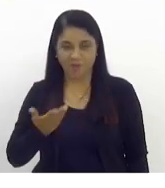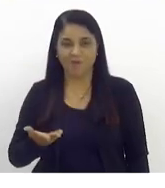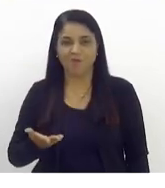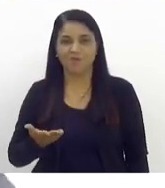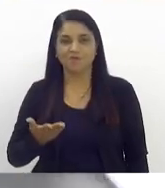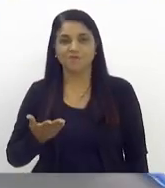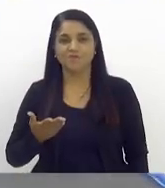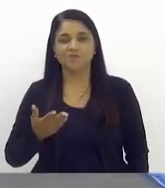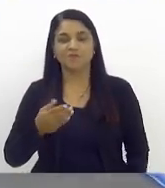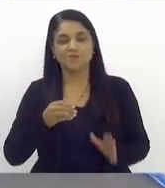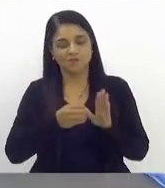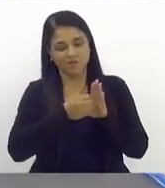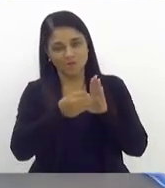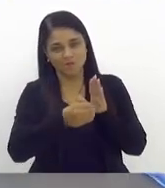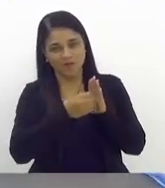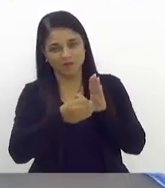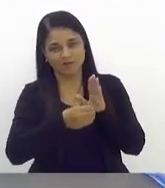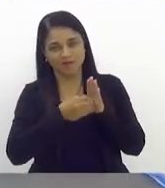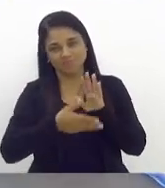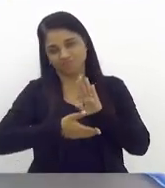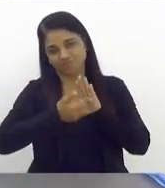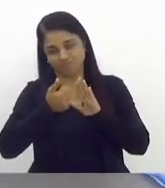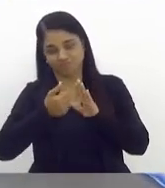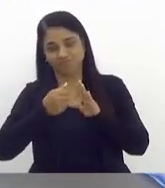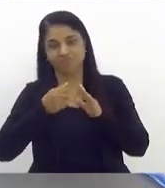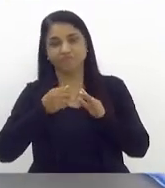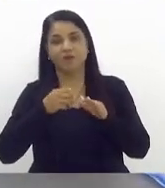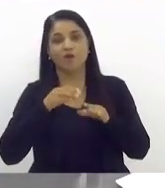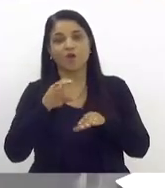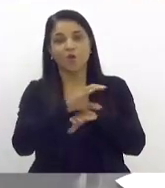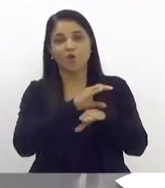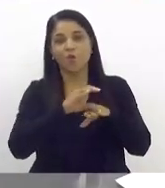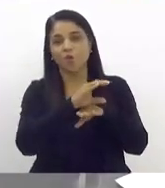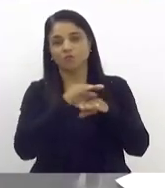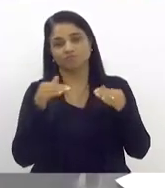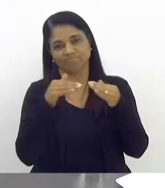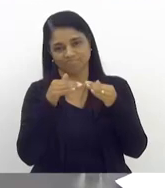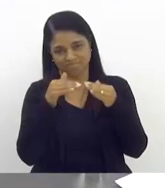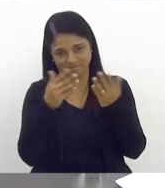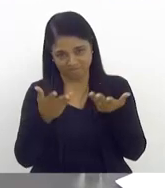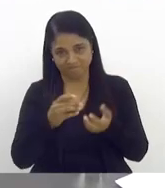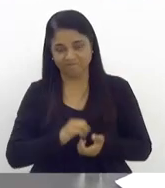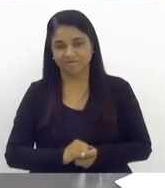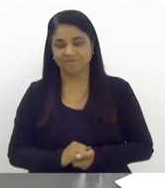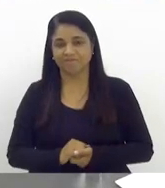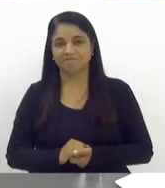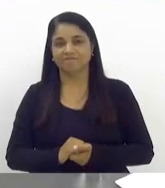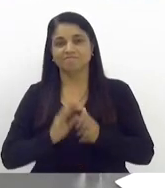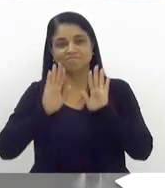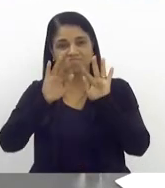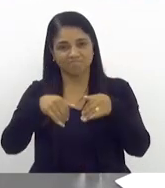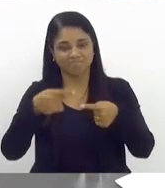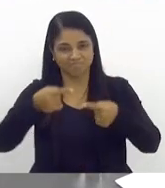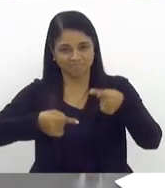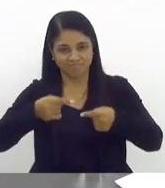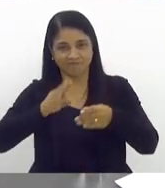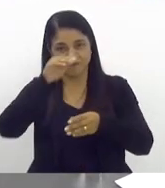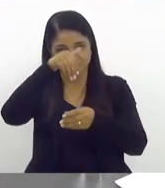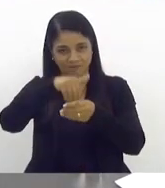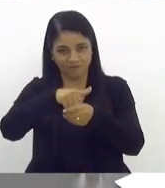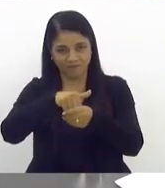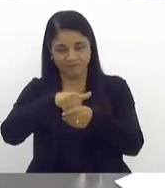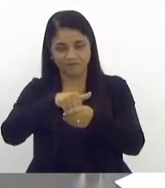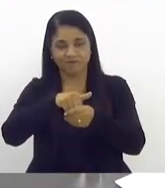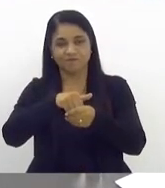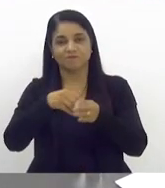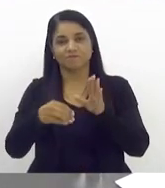refeito parecer para ser constitucionalidade pura. Perfeito. Então... Encerrada a discussão, em votação, o parecer